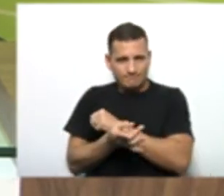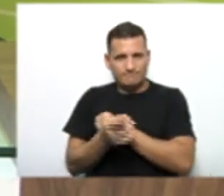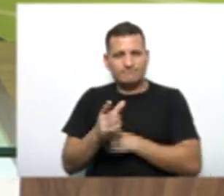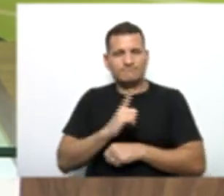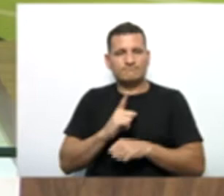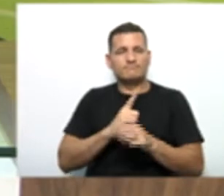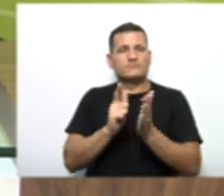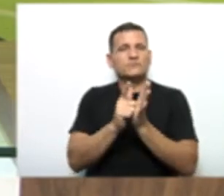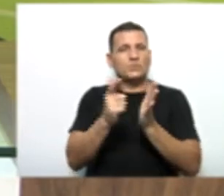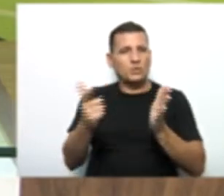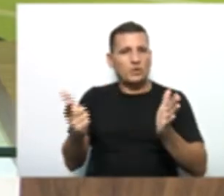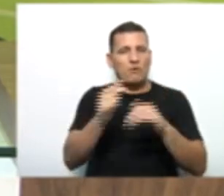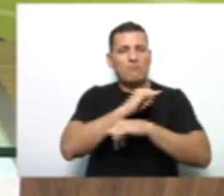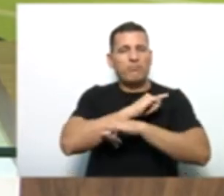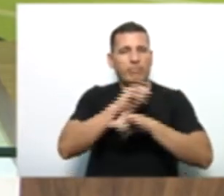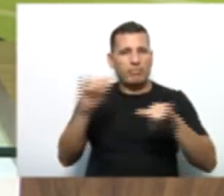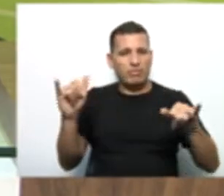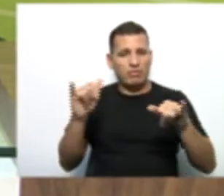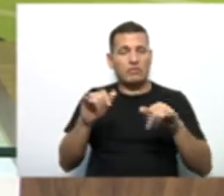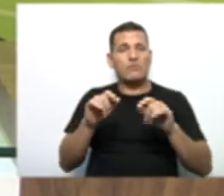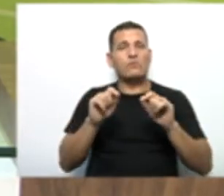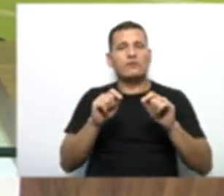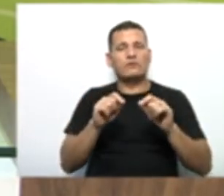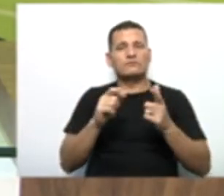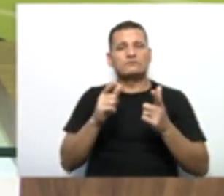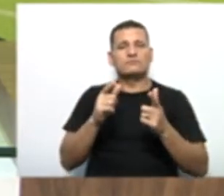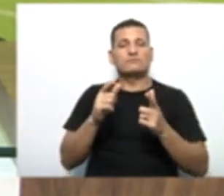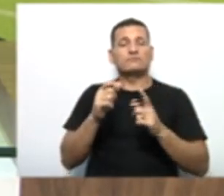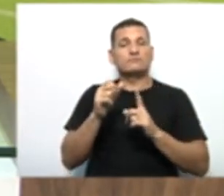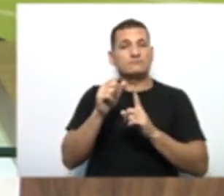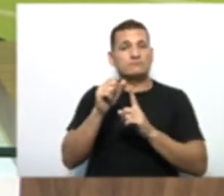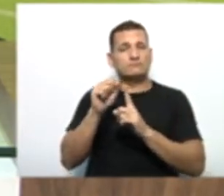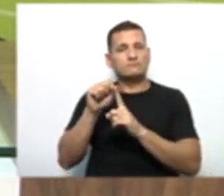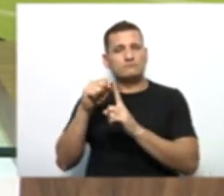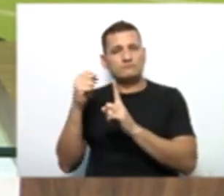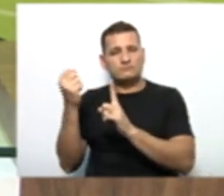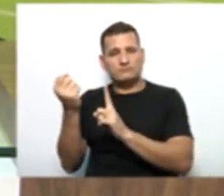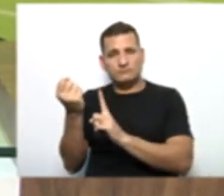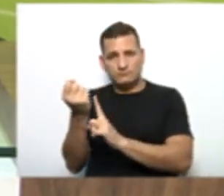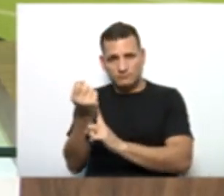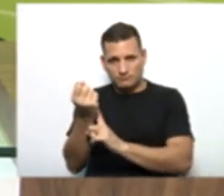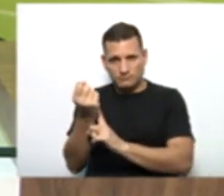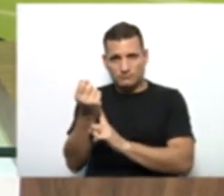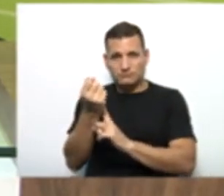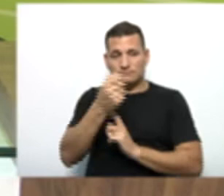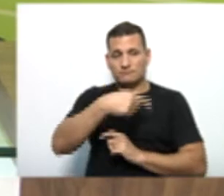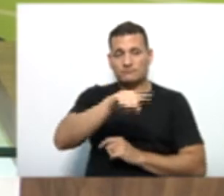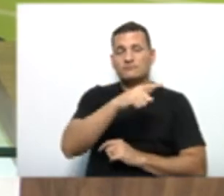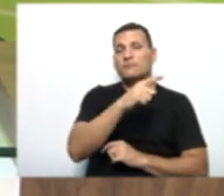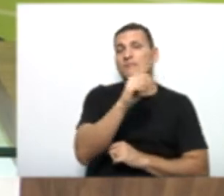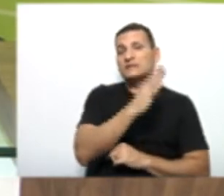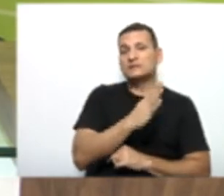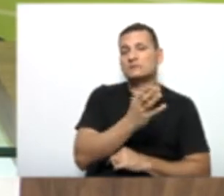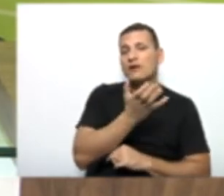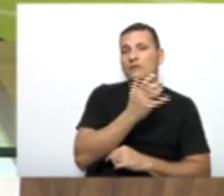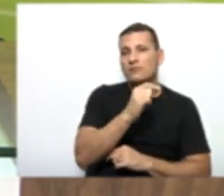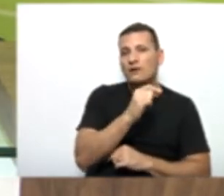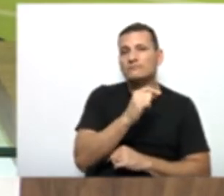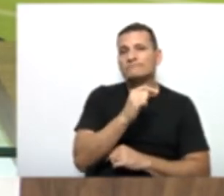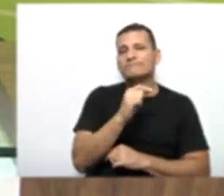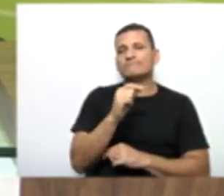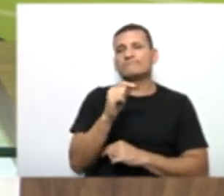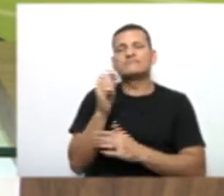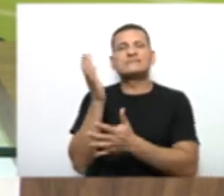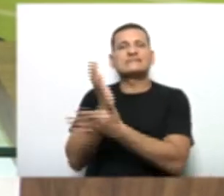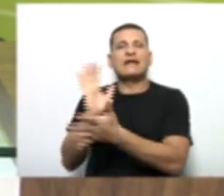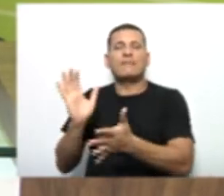dos jornais, uma qualidade socialmente desejada dos brasileiros hoje seria a honestidade. A